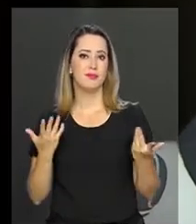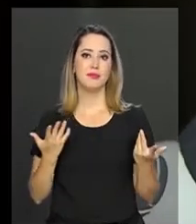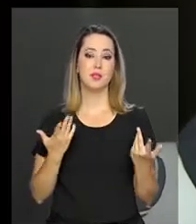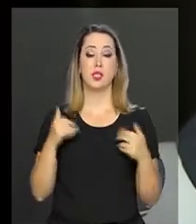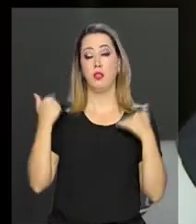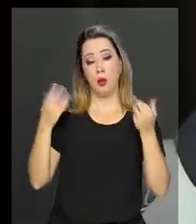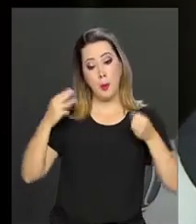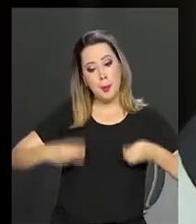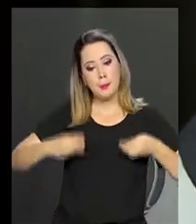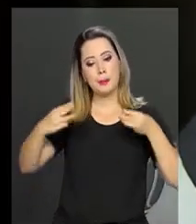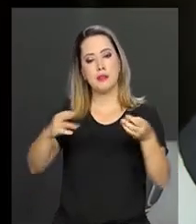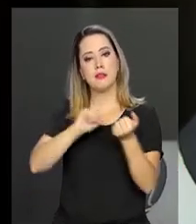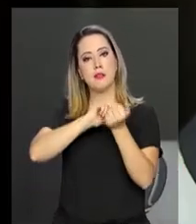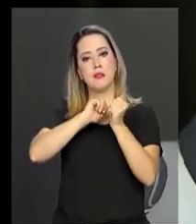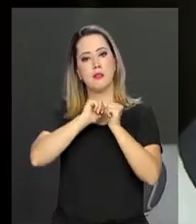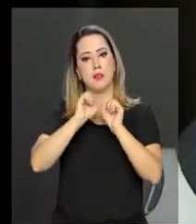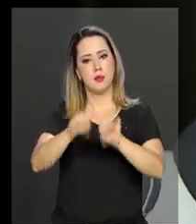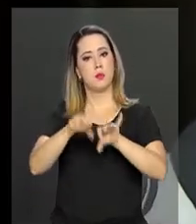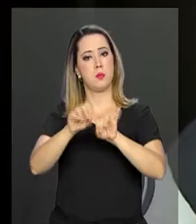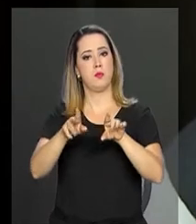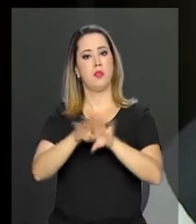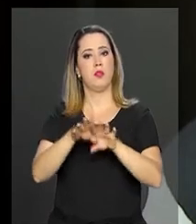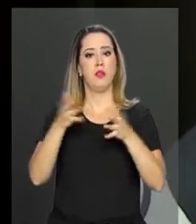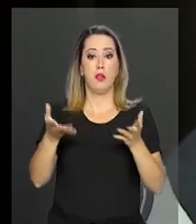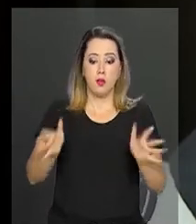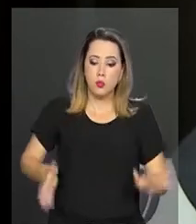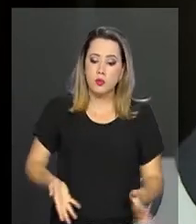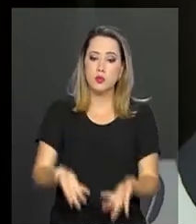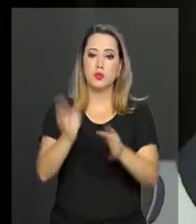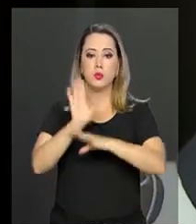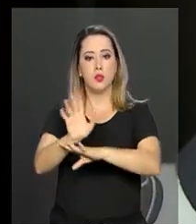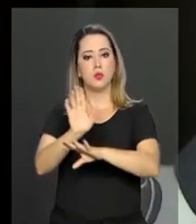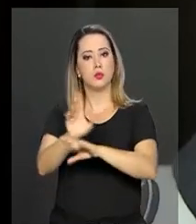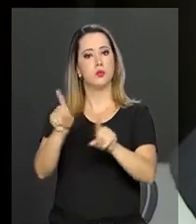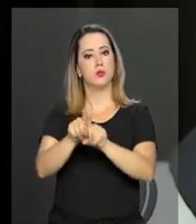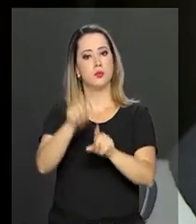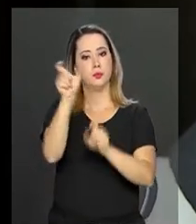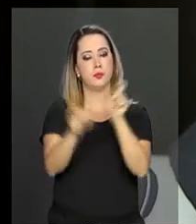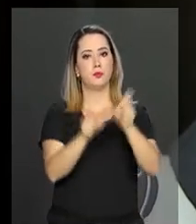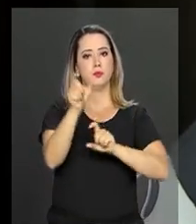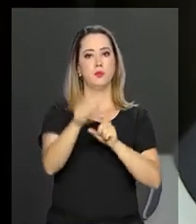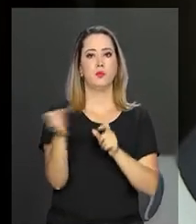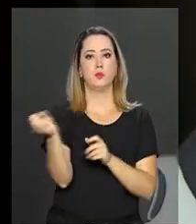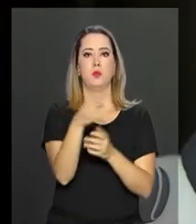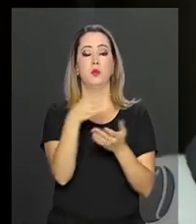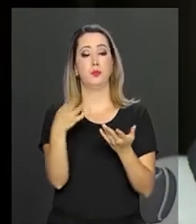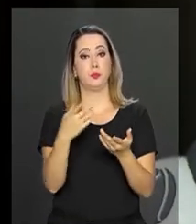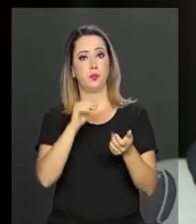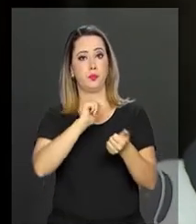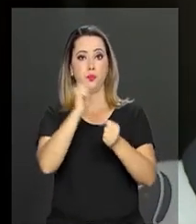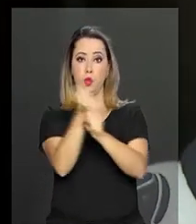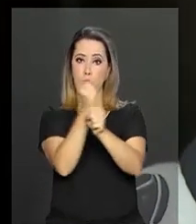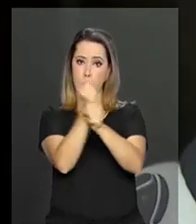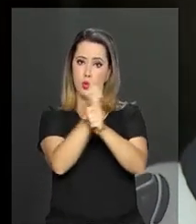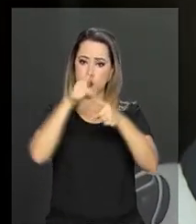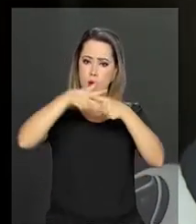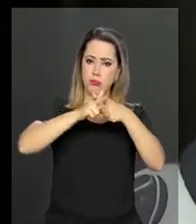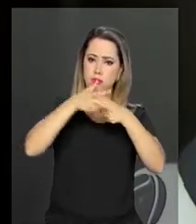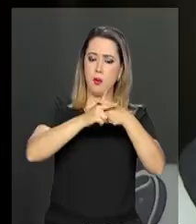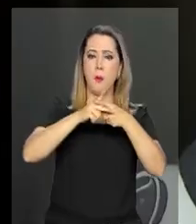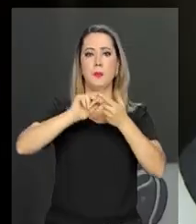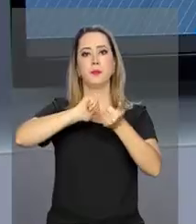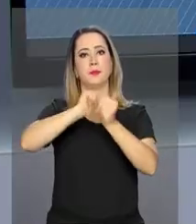procura estimular a procura é dar toda ao todo o apoio por exemplo a reforma na construção na cobertura de quadras